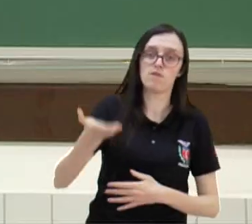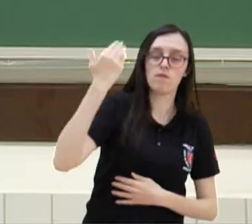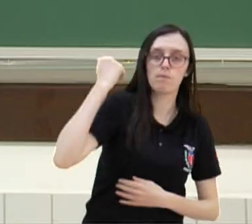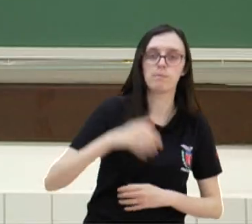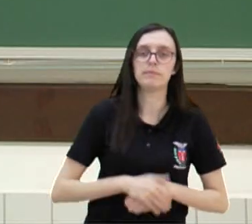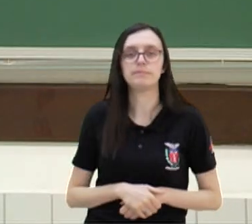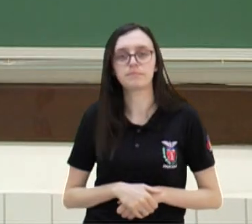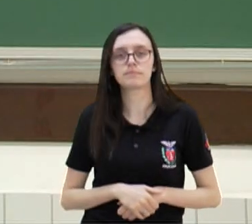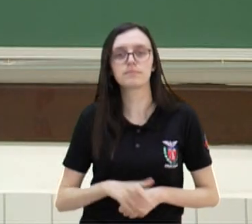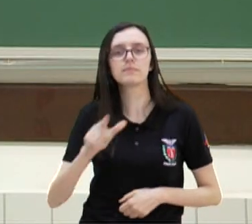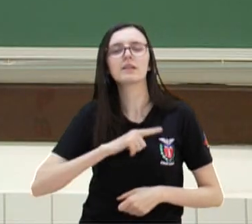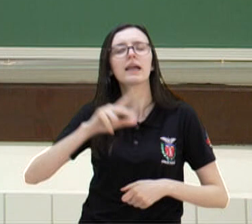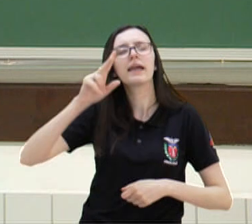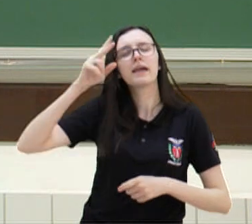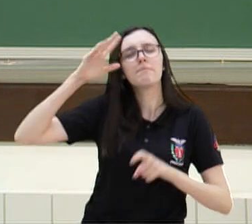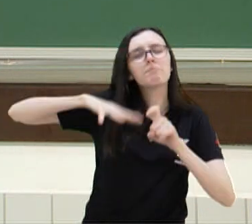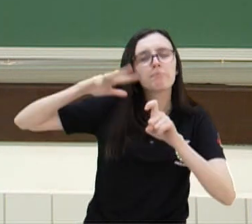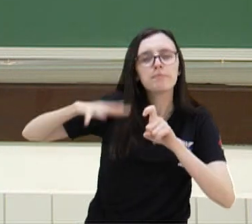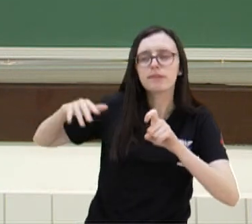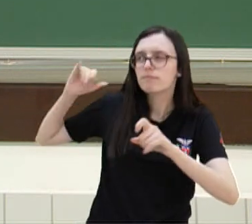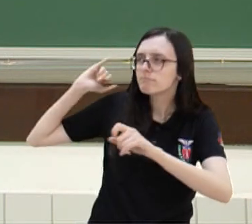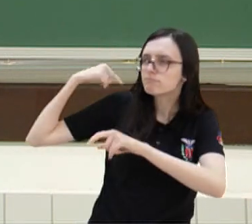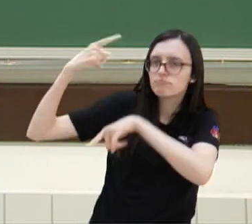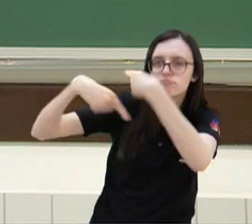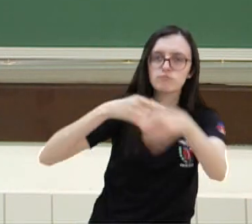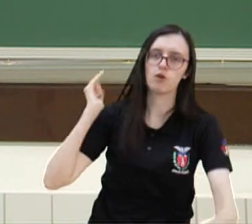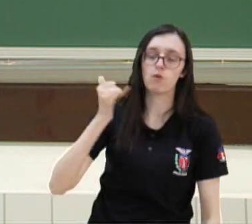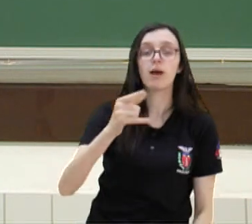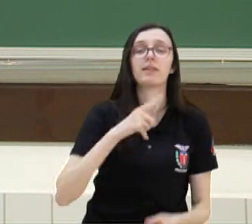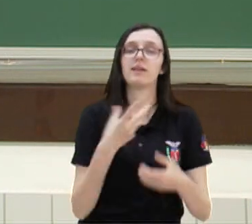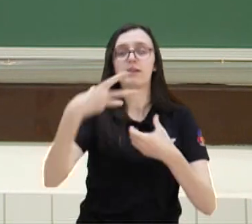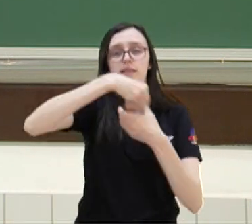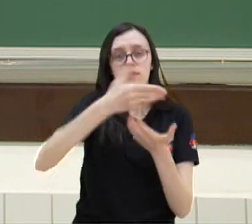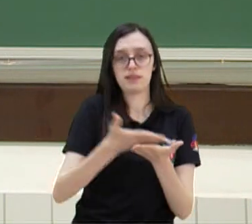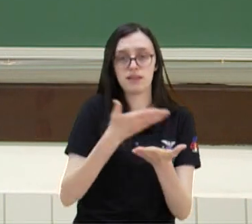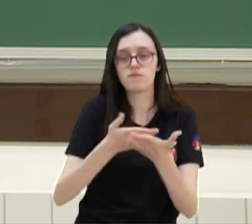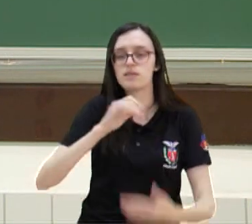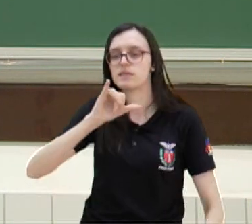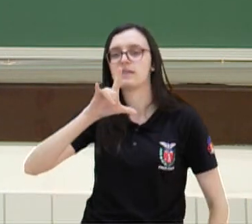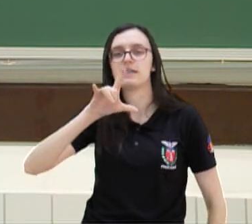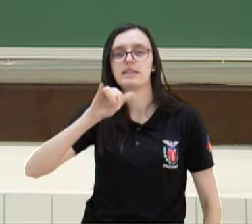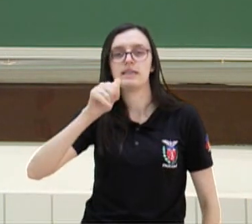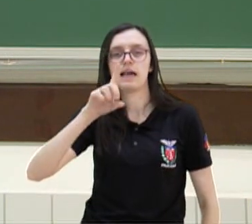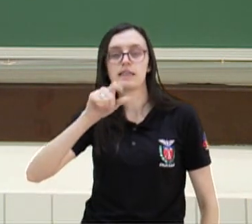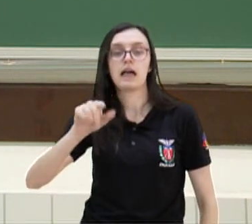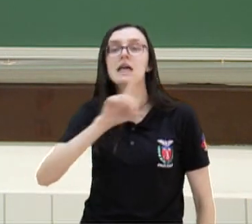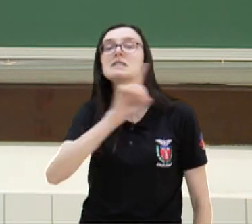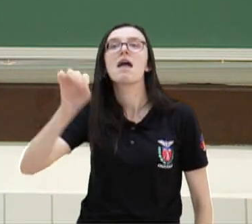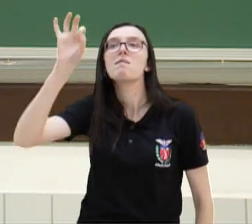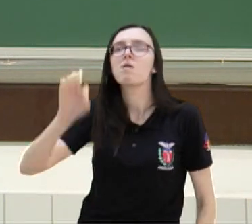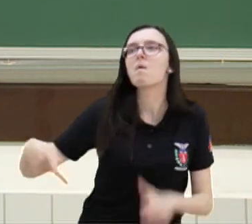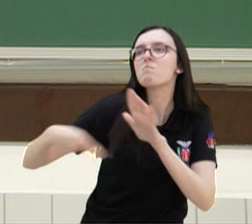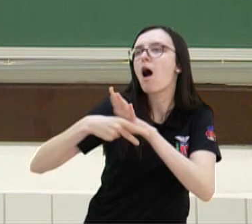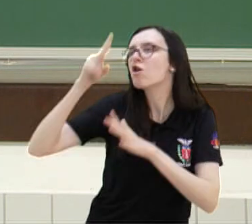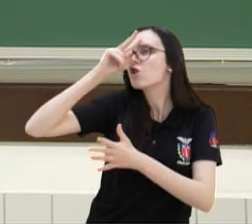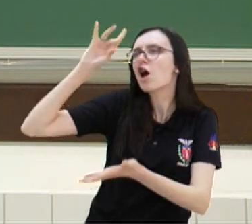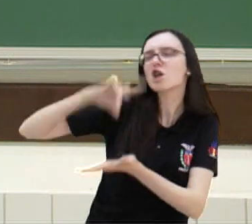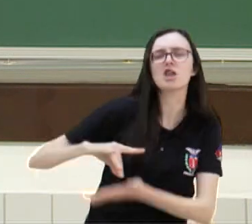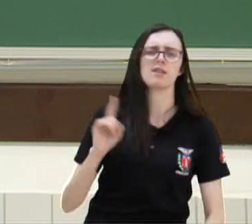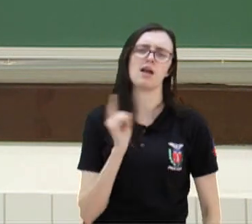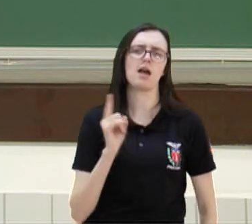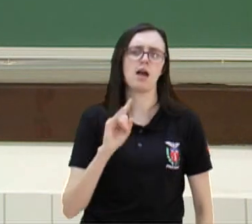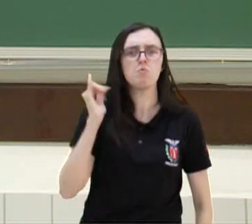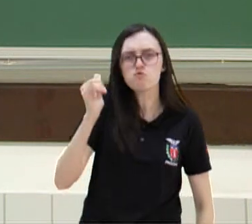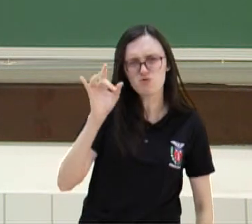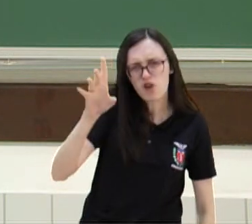parte mitológica aparece nesse livro. Então, o livro da Ilíada, ele não é 100% só histórico, é uma